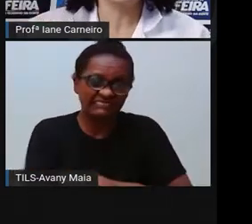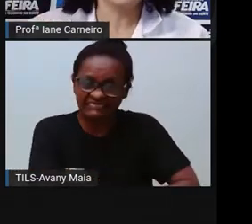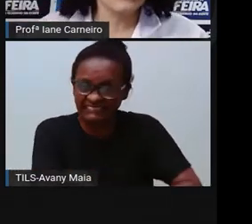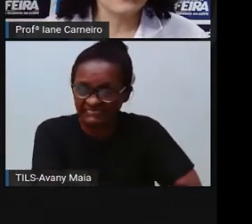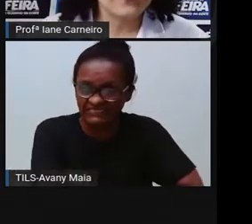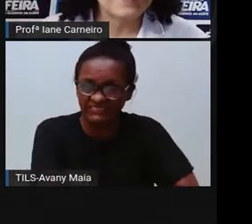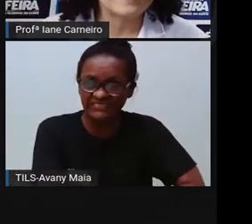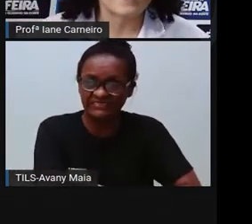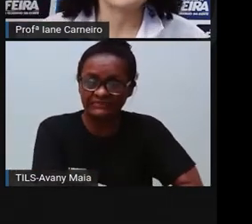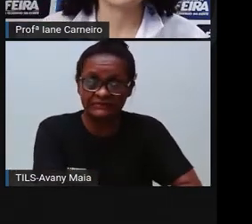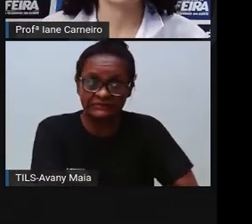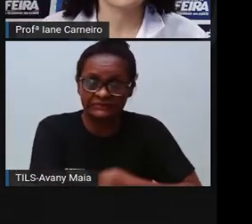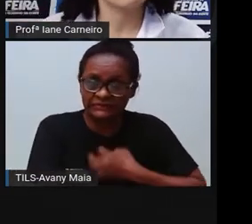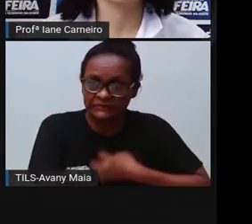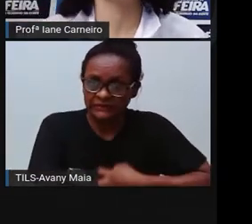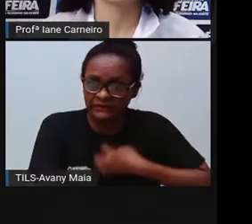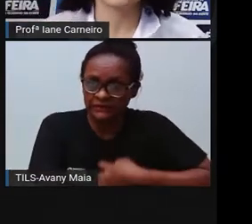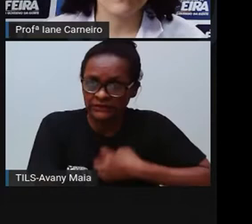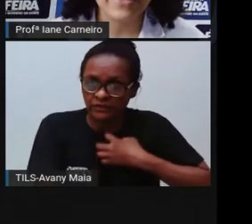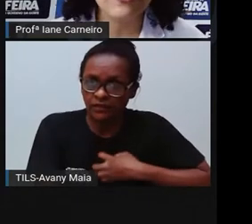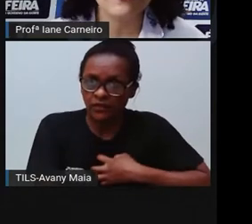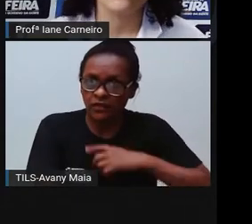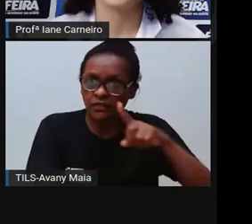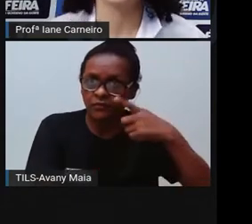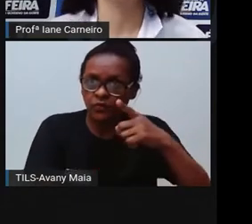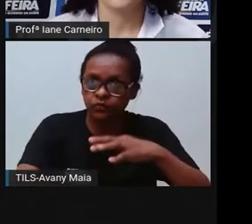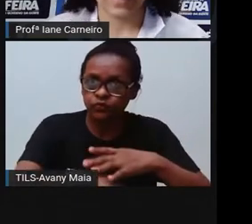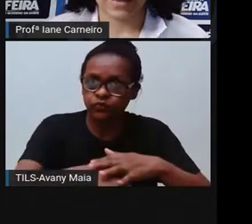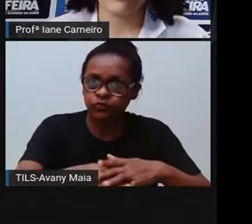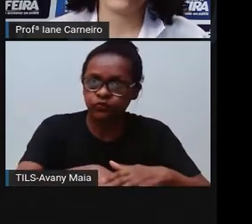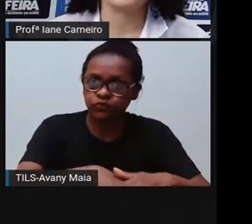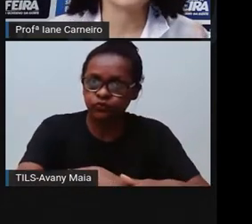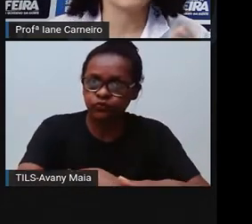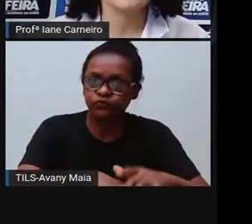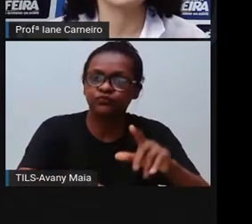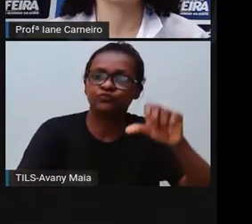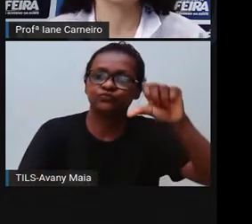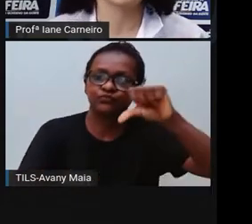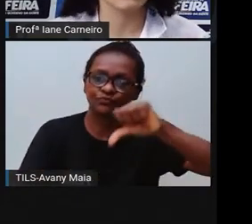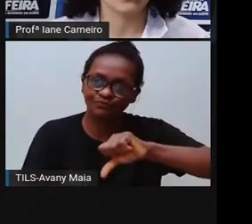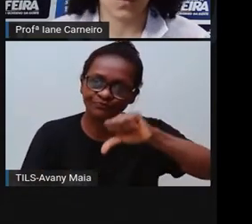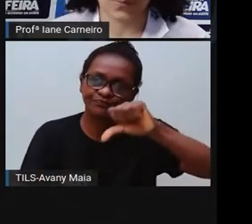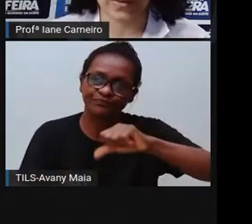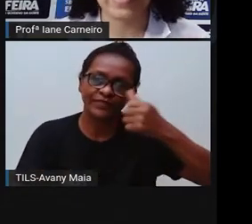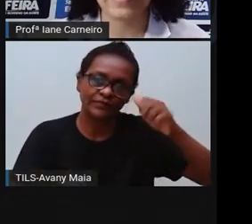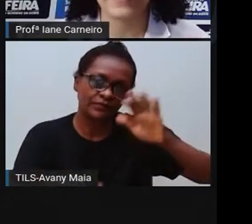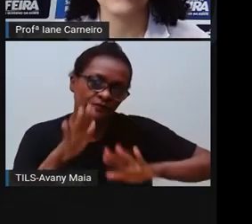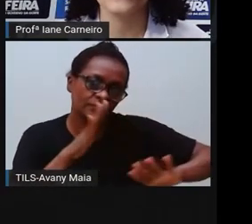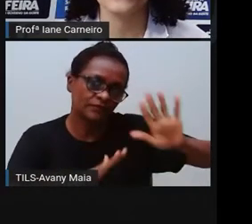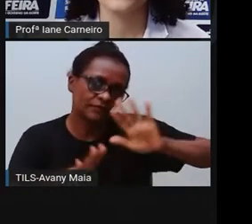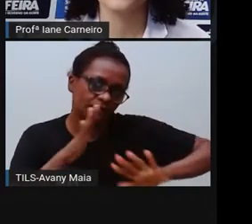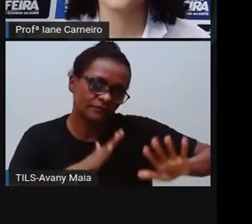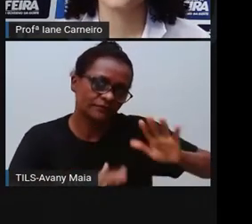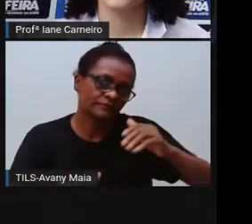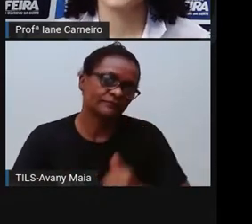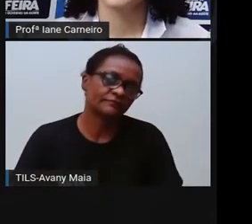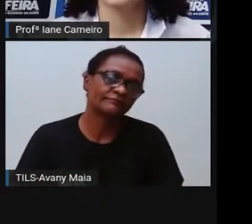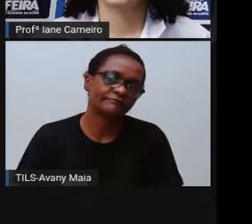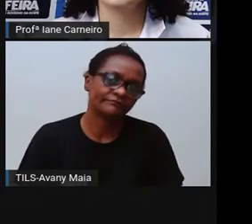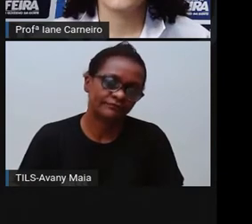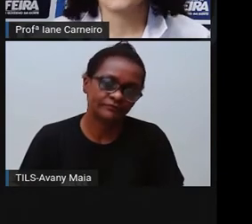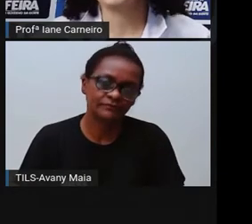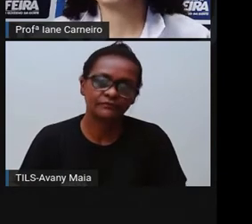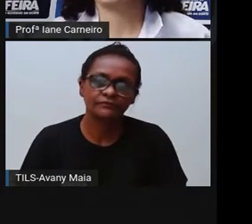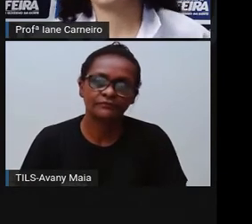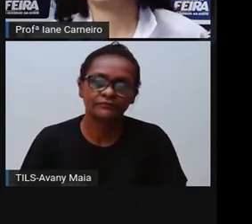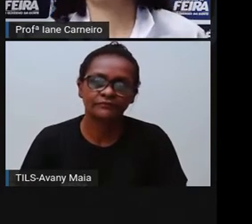nervosa, muito estressada, a pessoa pode ficar doente, né? E a gente precisa cuidar desse nosso corpo, tá certo?